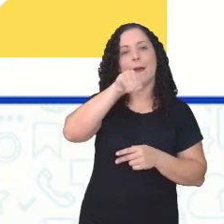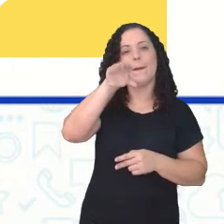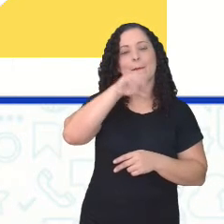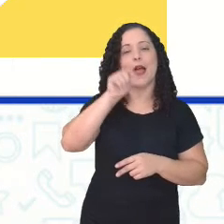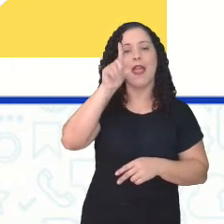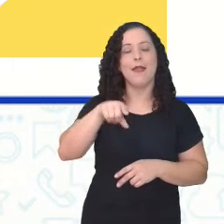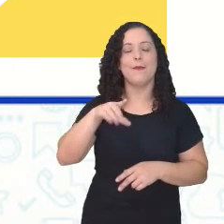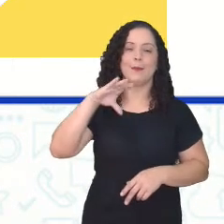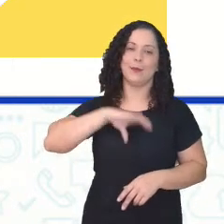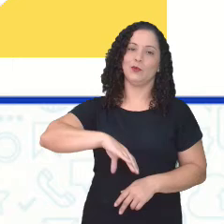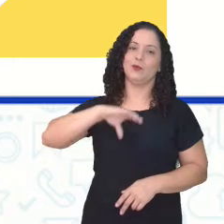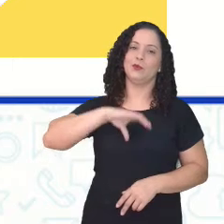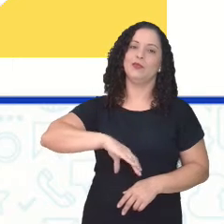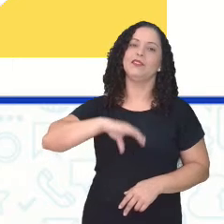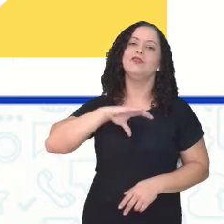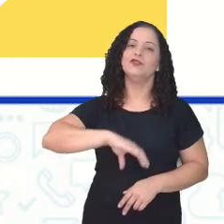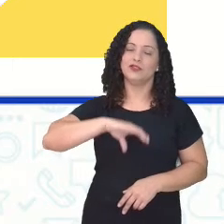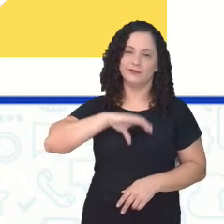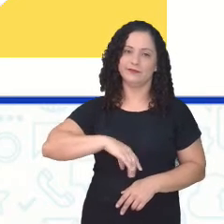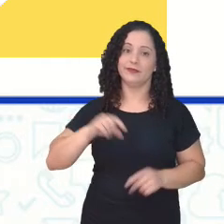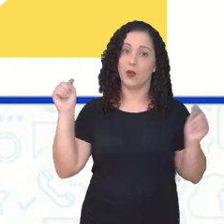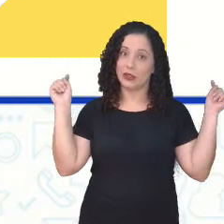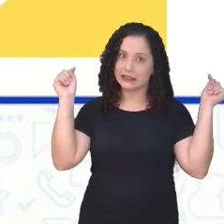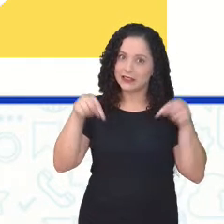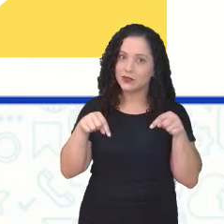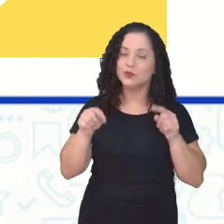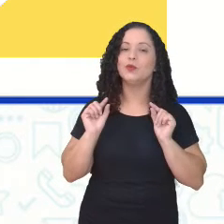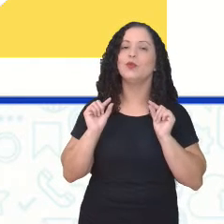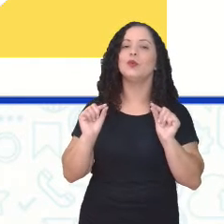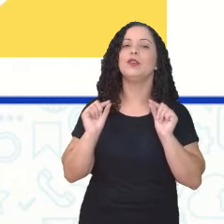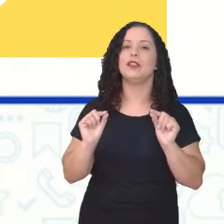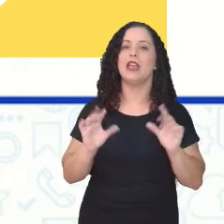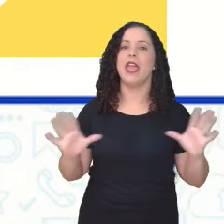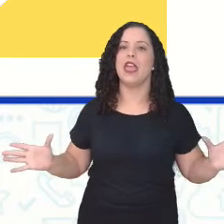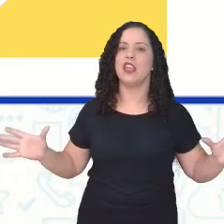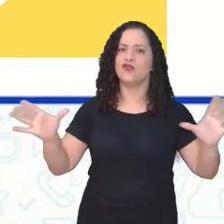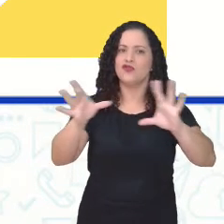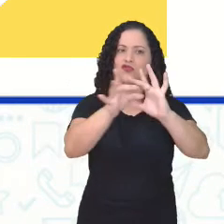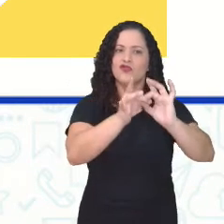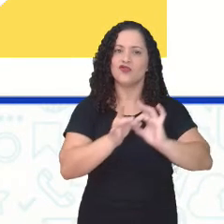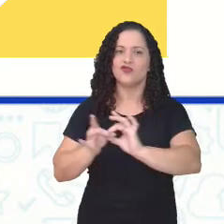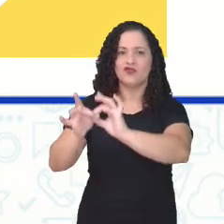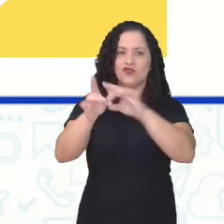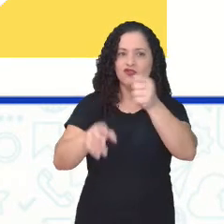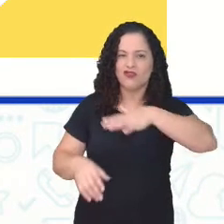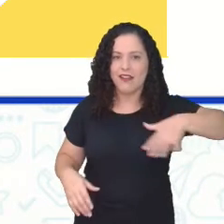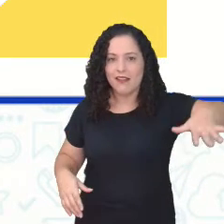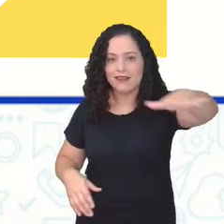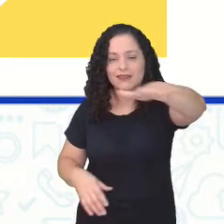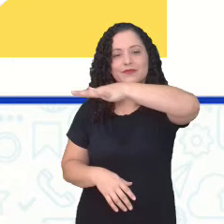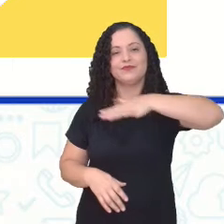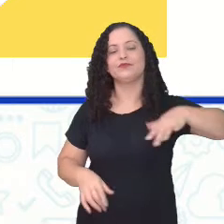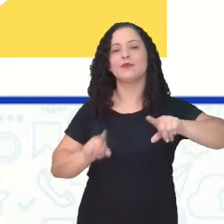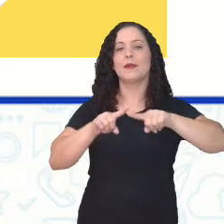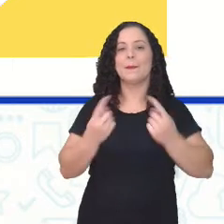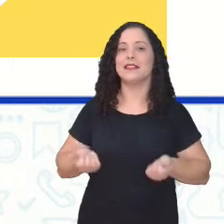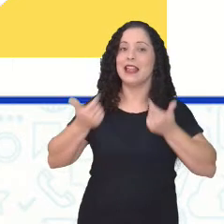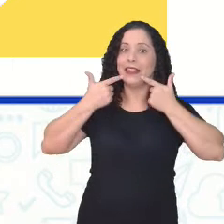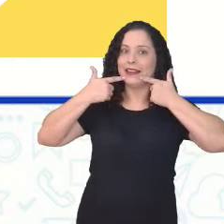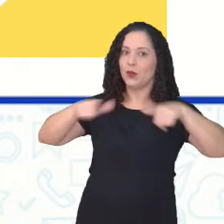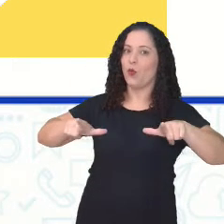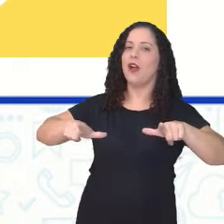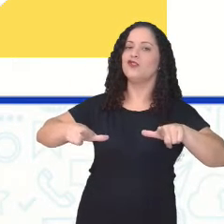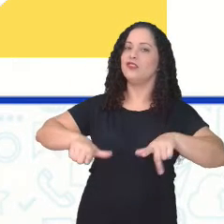língua portuguesa. Então, esse processo é coletivo. Mas a linguagem, não.